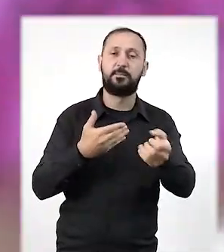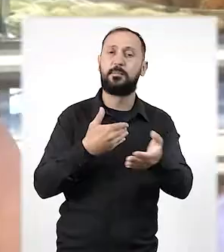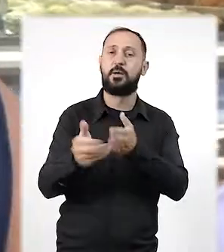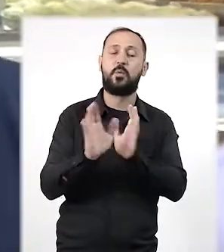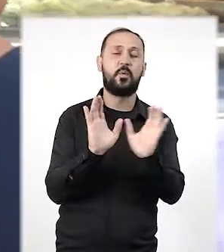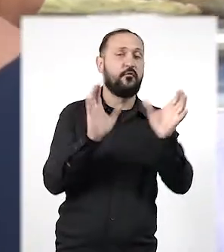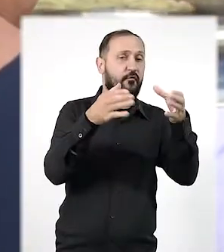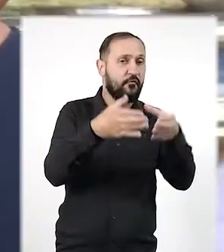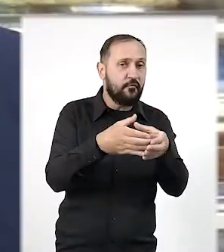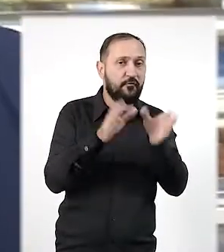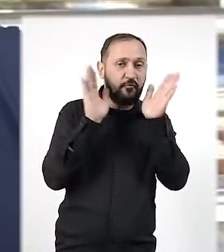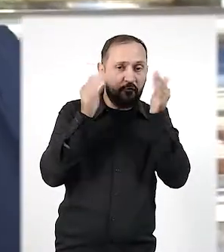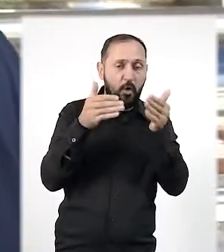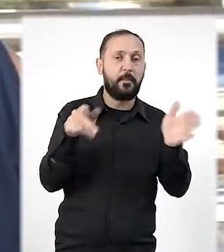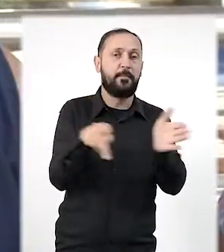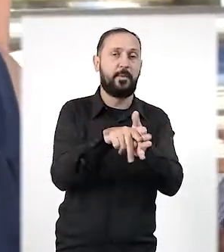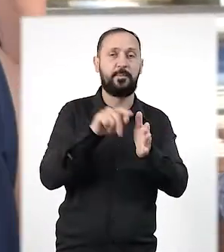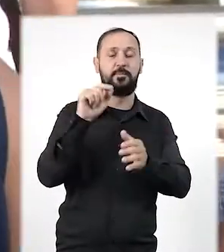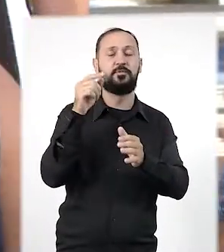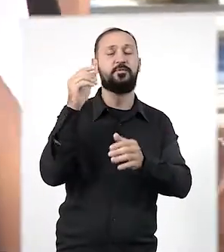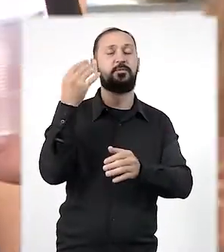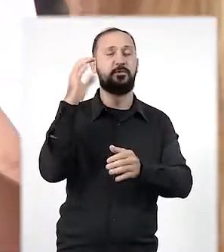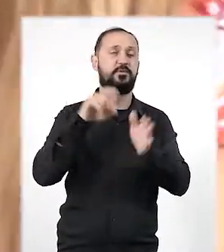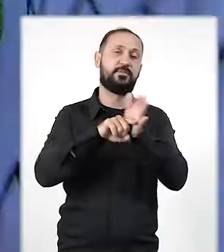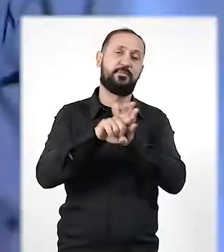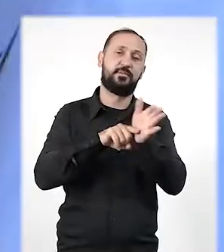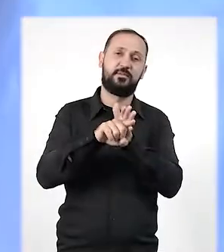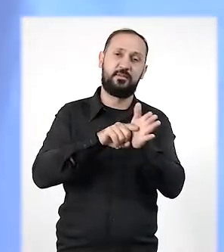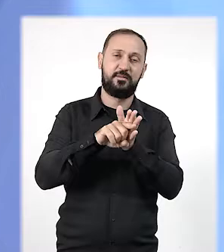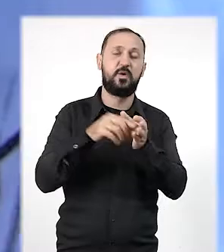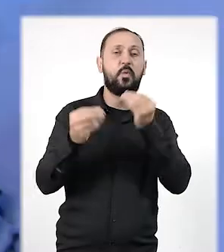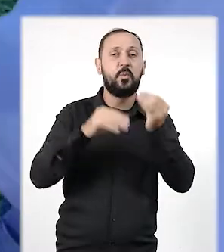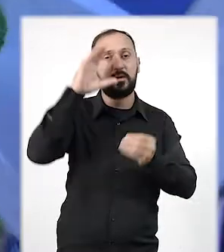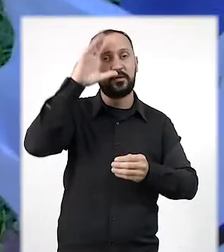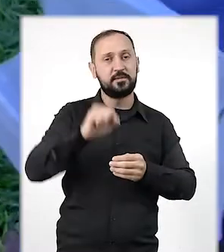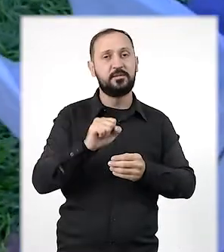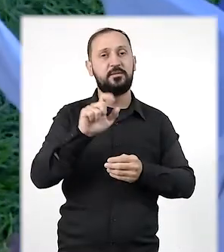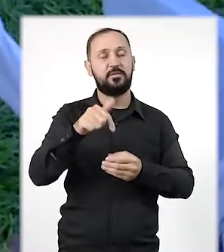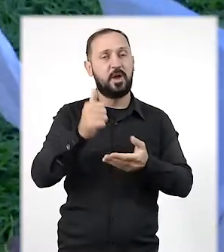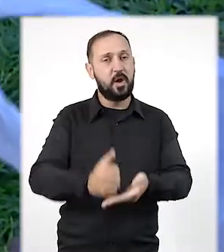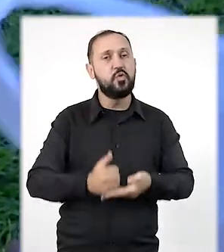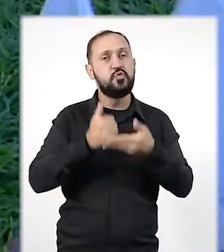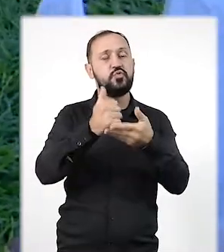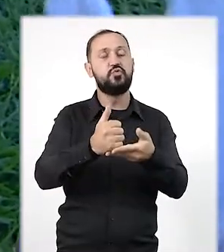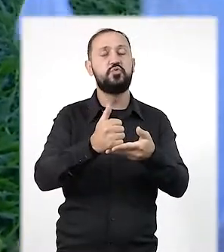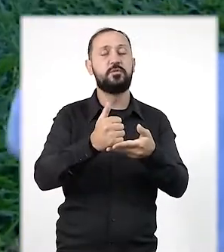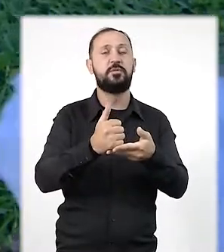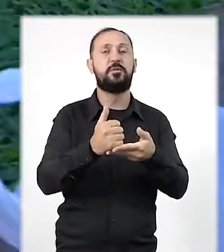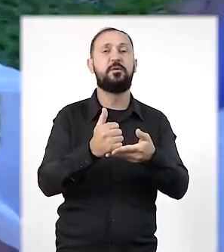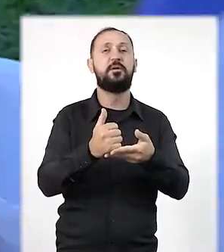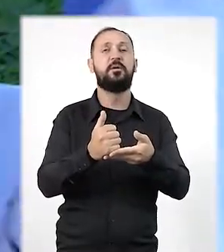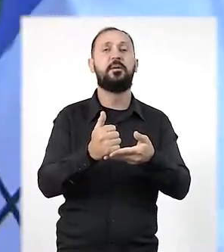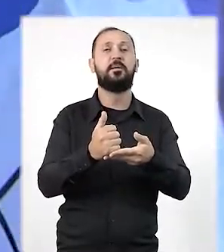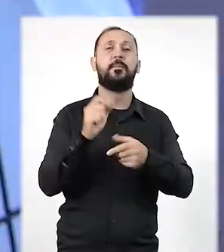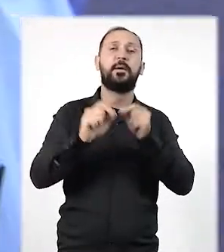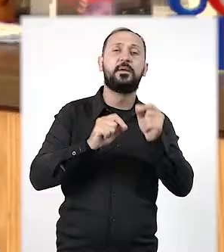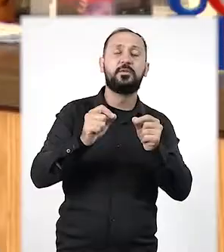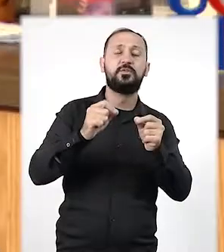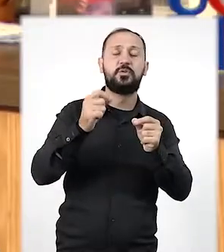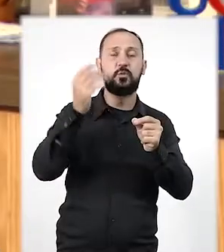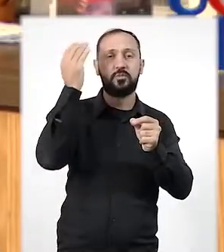qualquer campo de pesquisa, né? Entender como é que as pessoas tomam decisões e isso faz com que a gente contribua